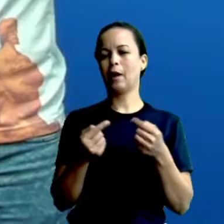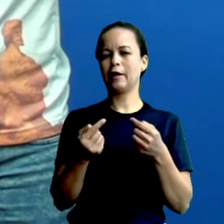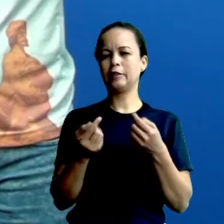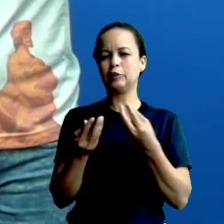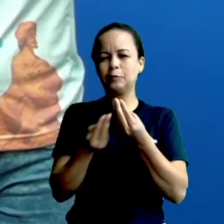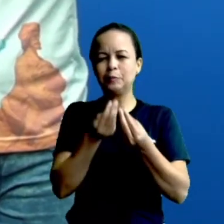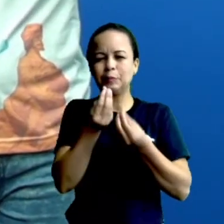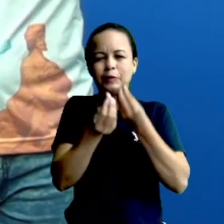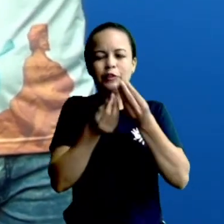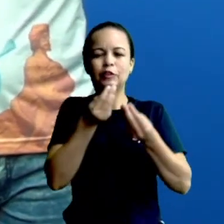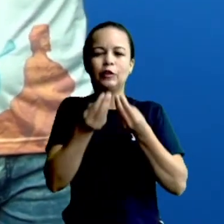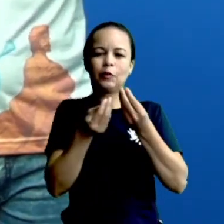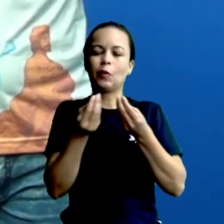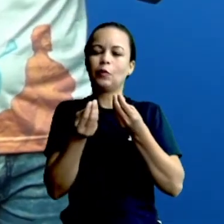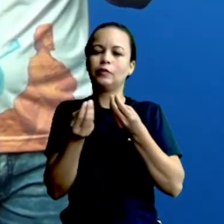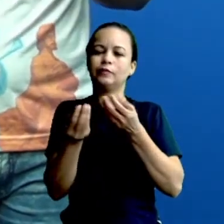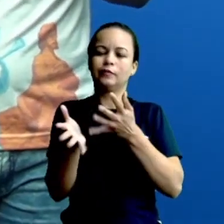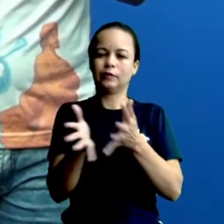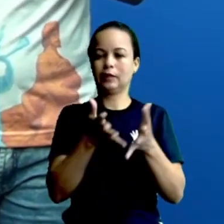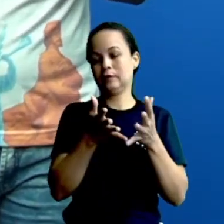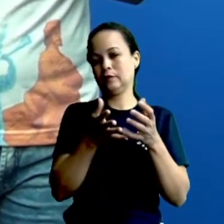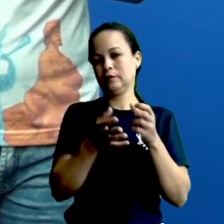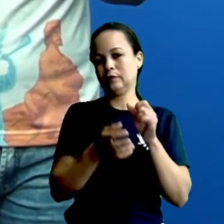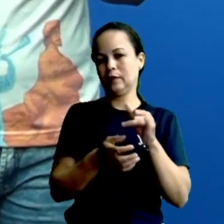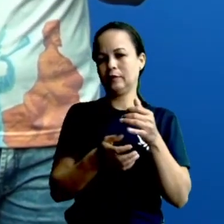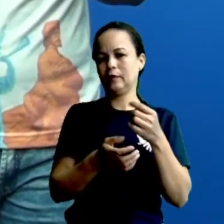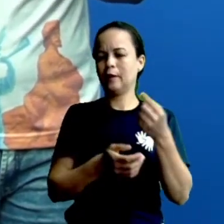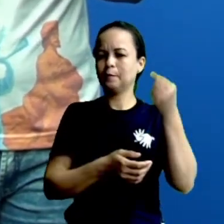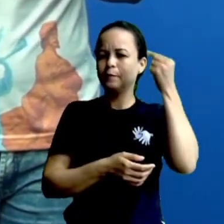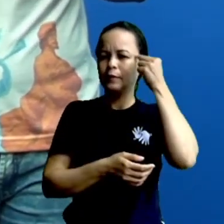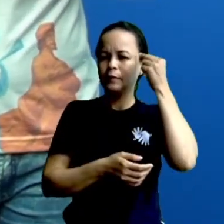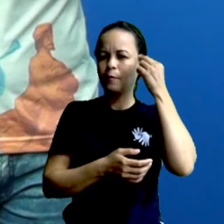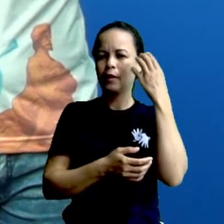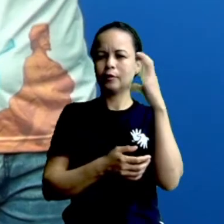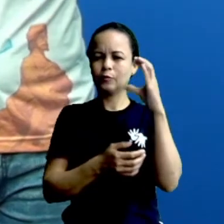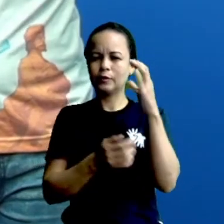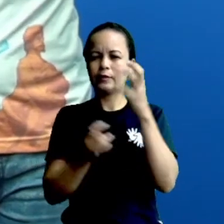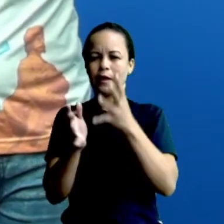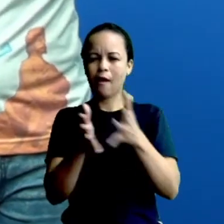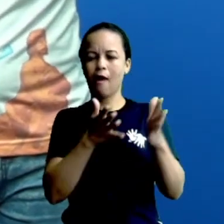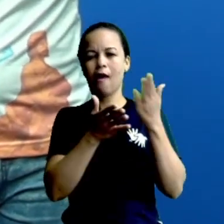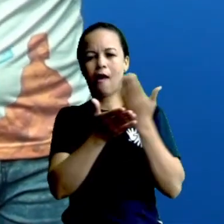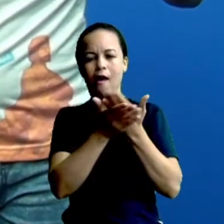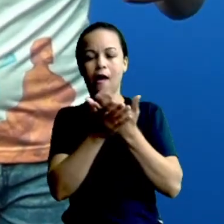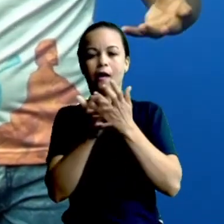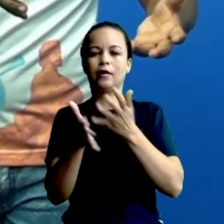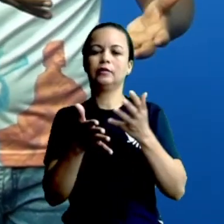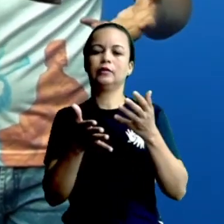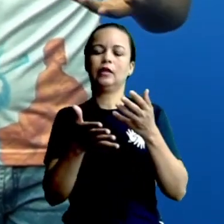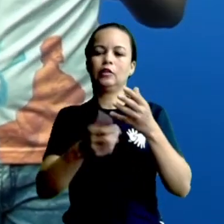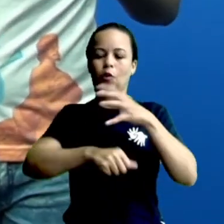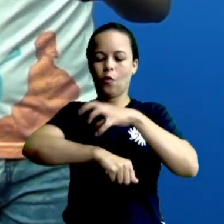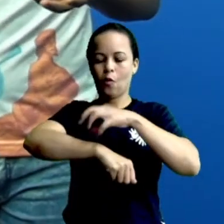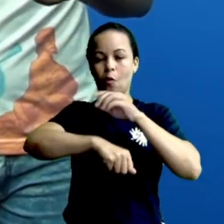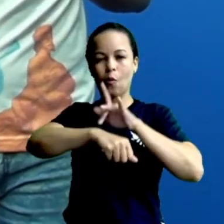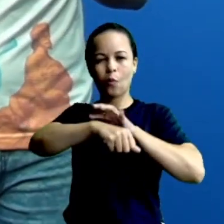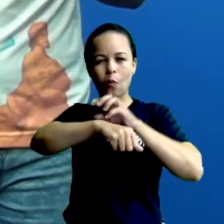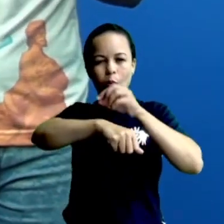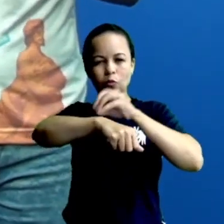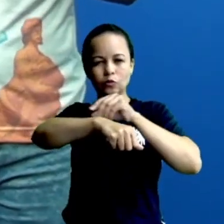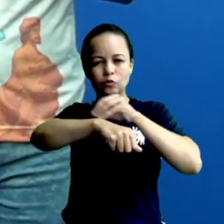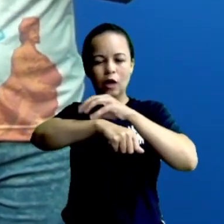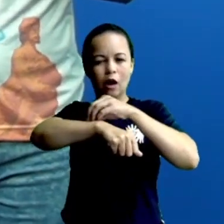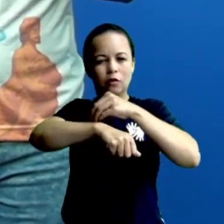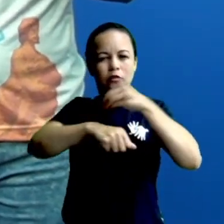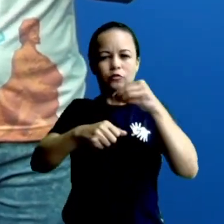misteriosa, mais holística, né? Mas sem aquele pensamento científico, acreditava-se que os fluidos retirados do doente seriam fluidos